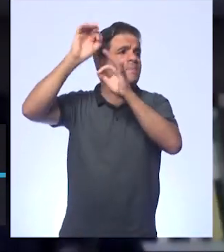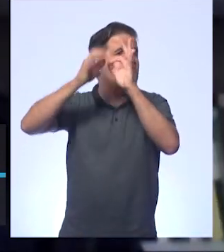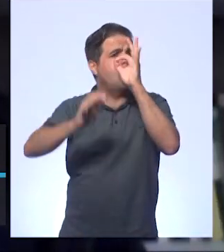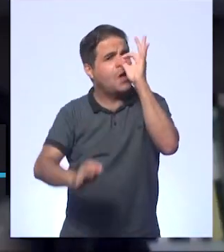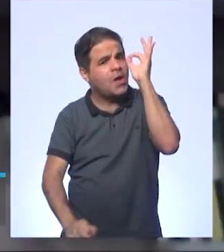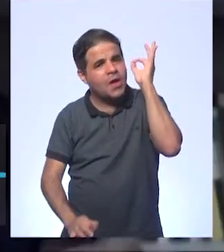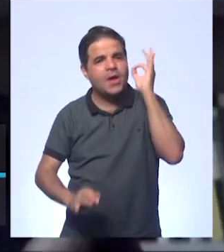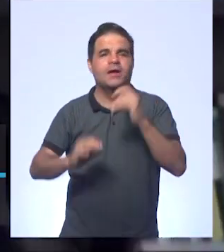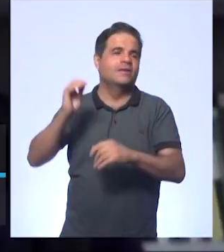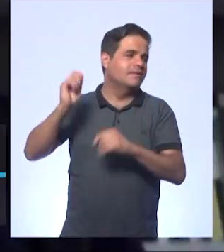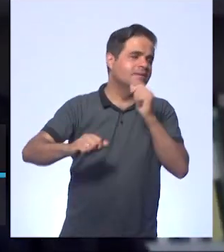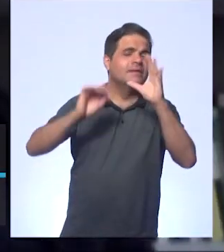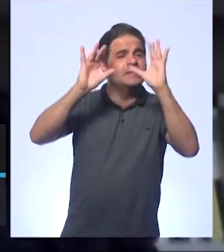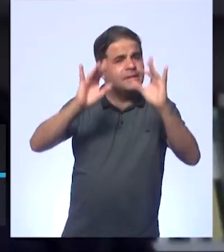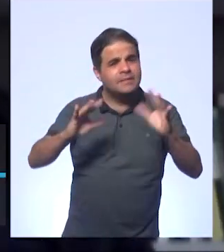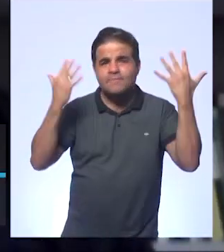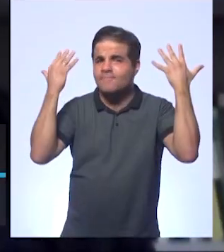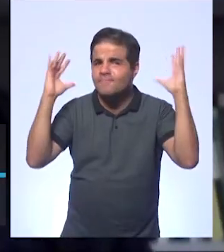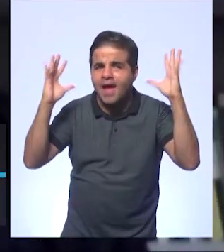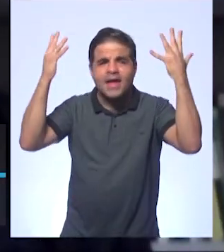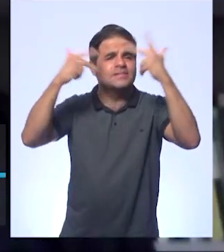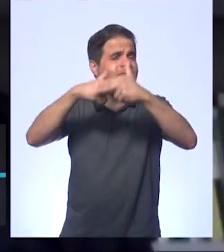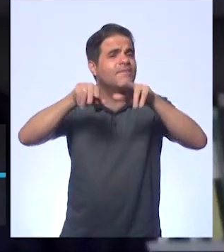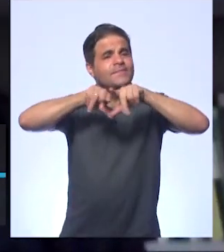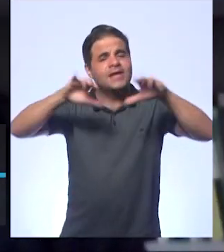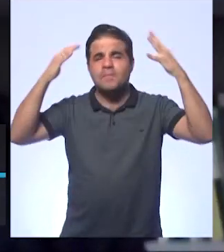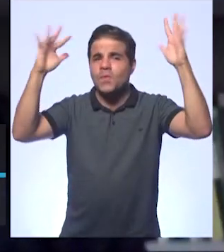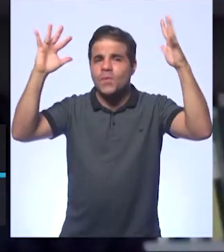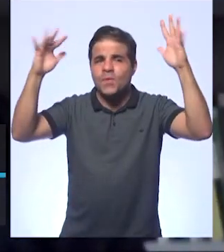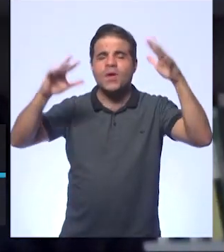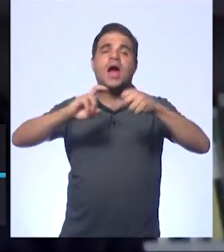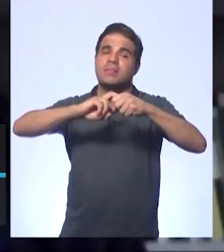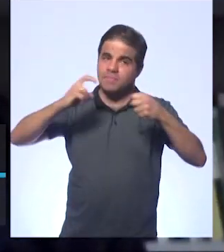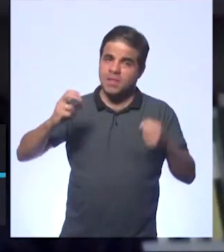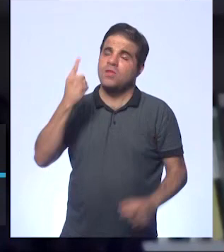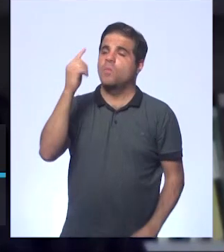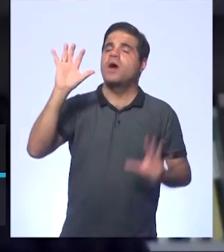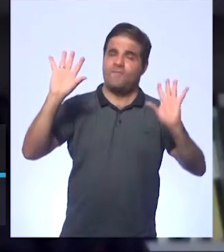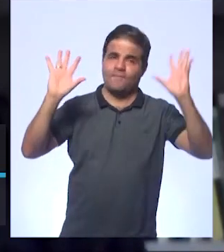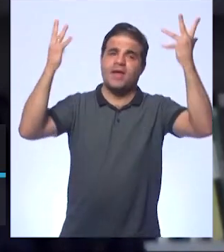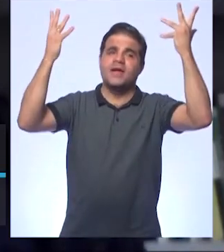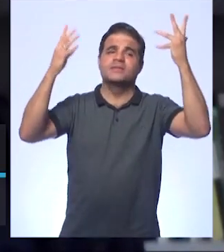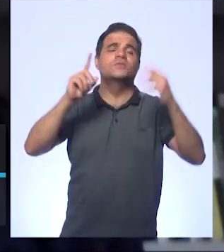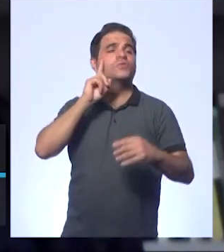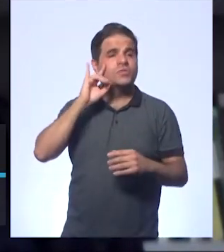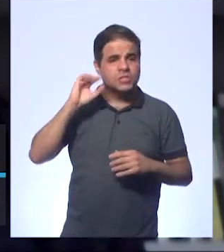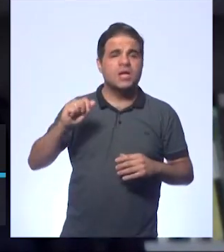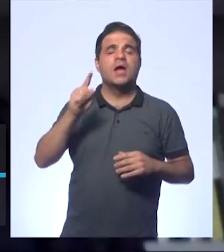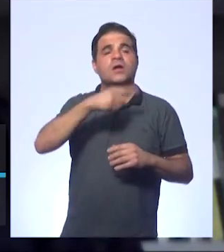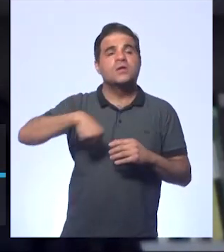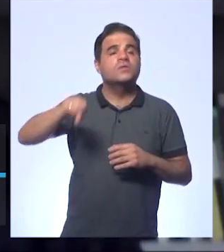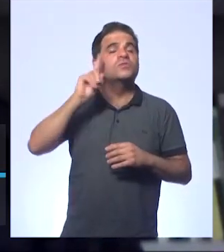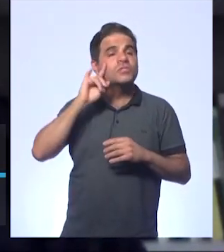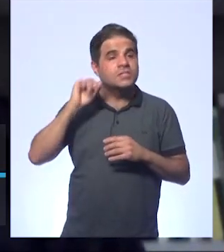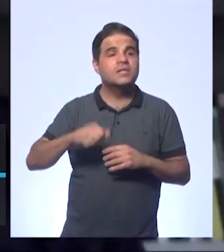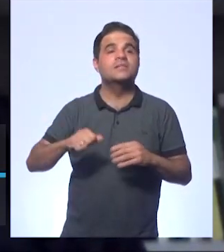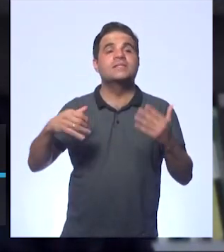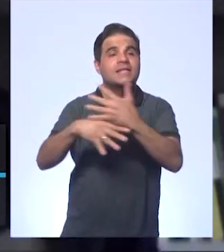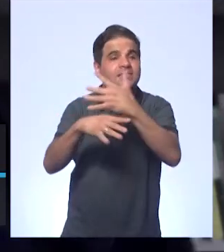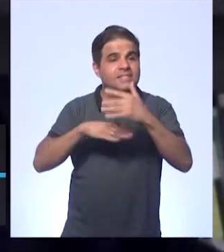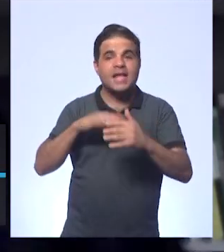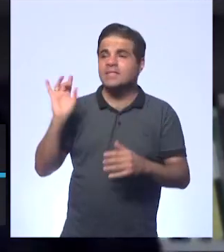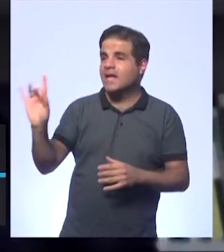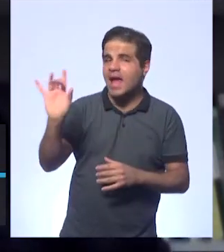gente? Mas são várias festas que a gente celebra, né? A independência é uma delas, e também o dia da independência. E o dia também das cidades,